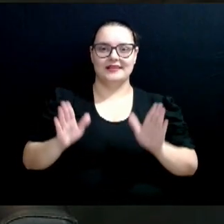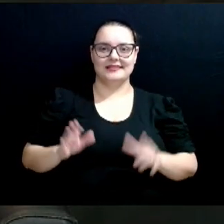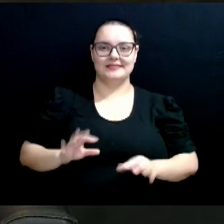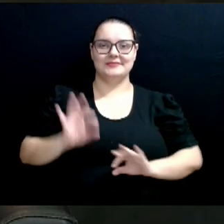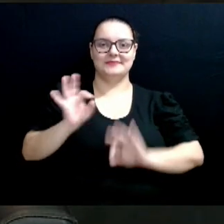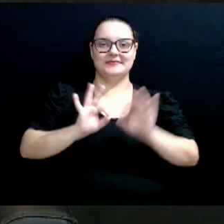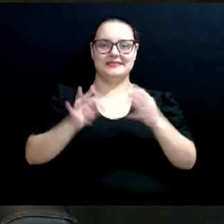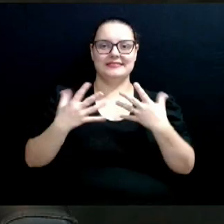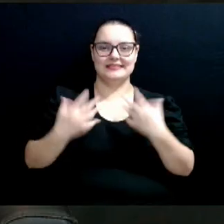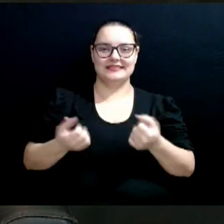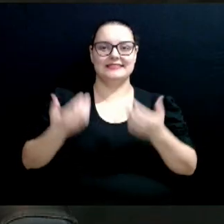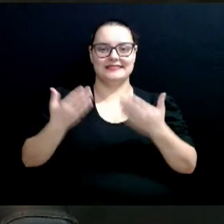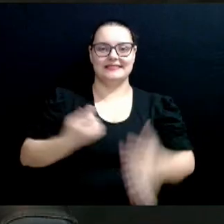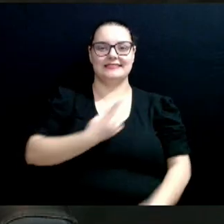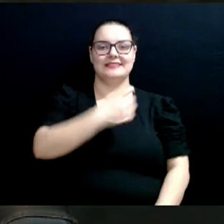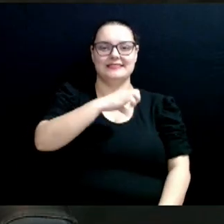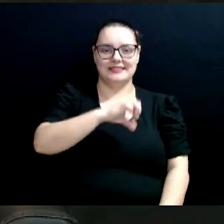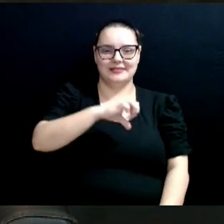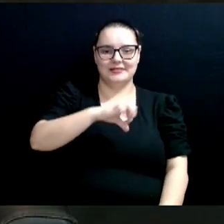você,